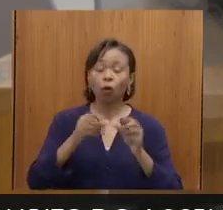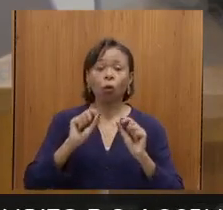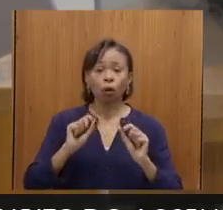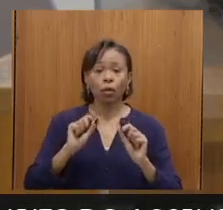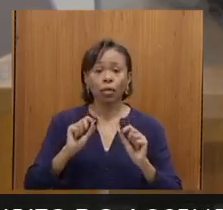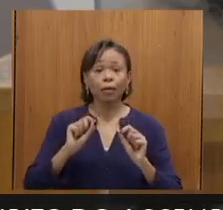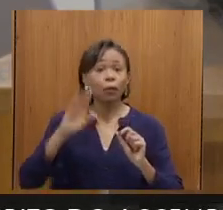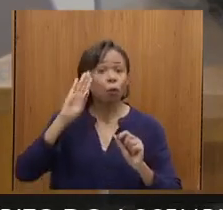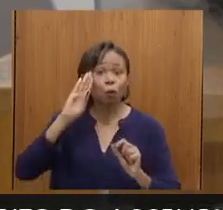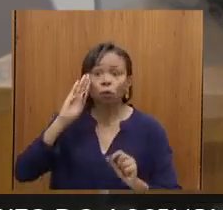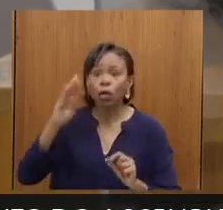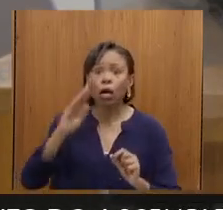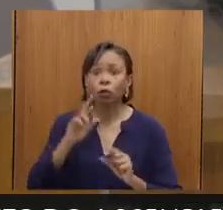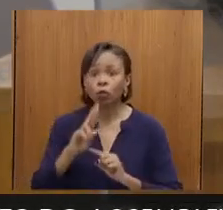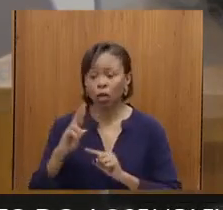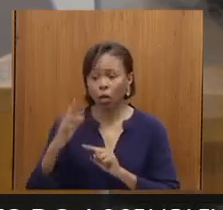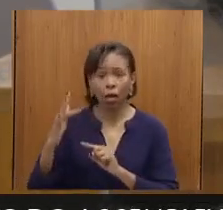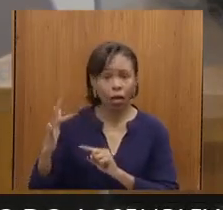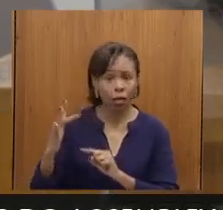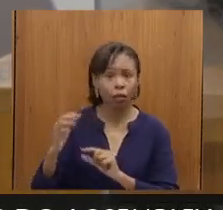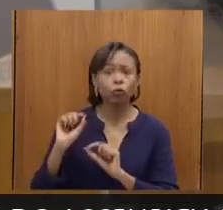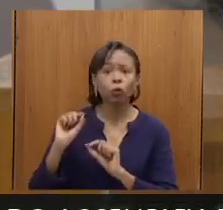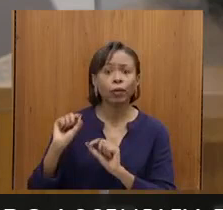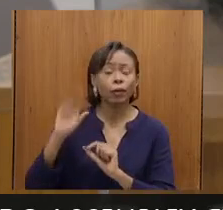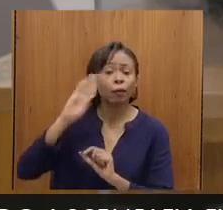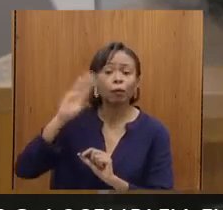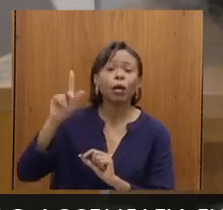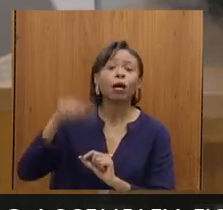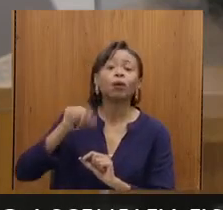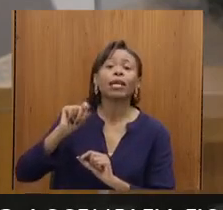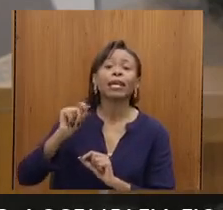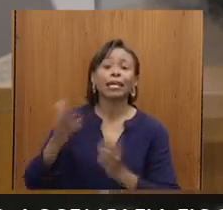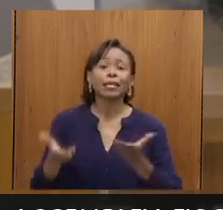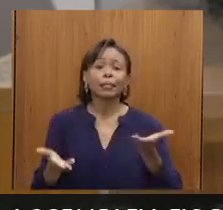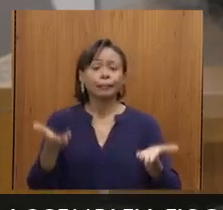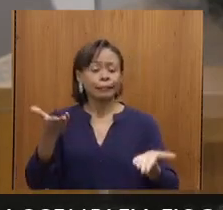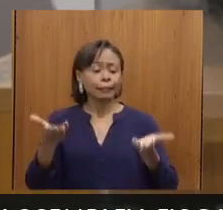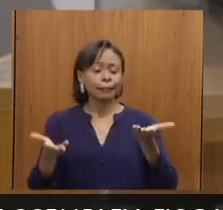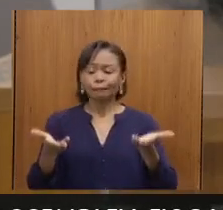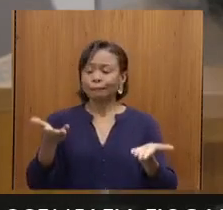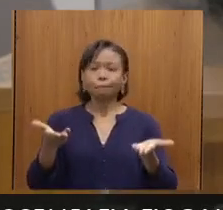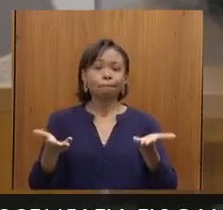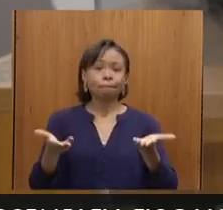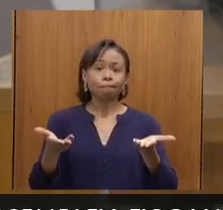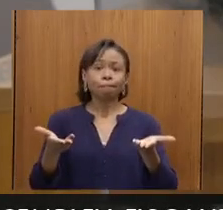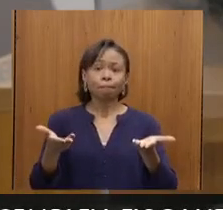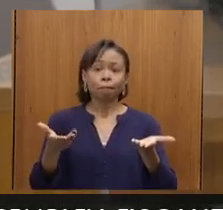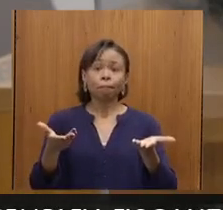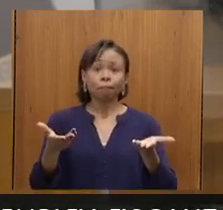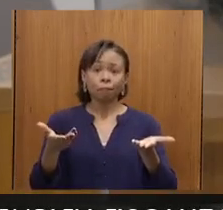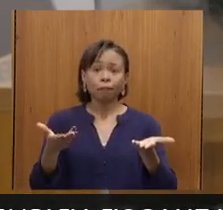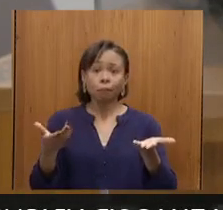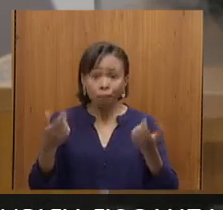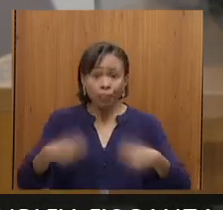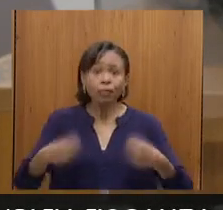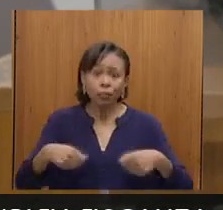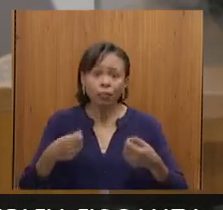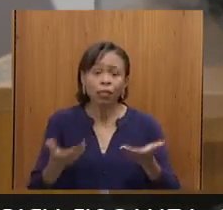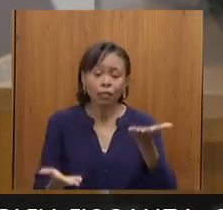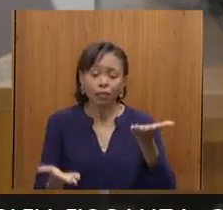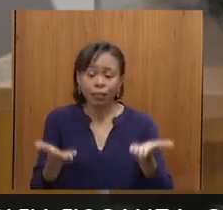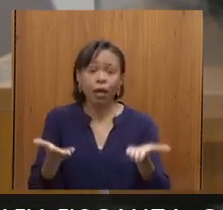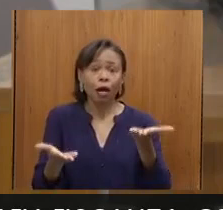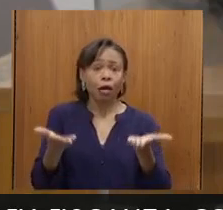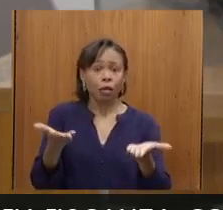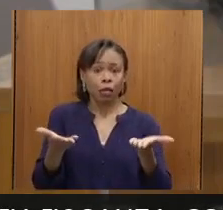a tônica do regime de recuperação fiscal é de que a balança tem que se manter equilibrada. Se vai colocar